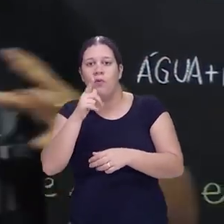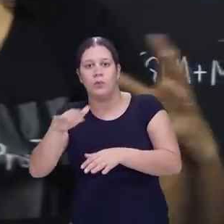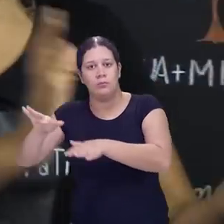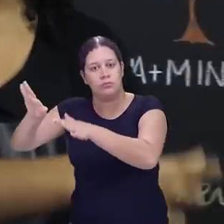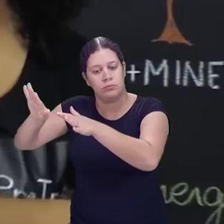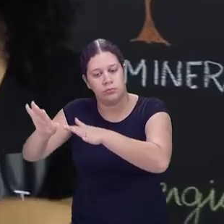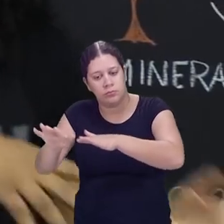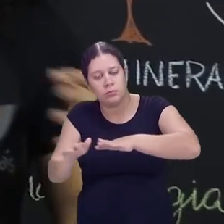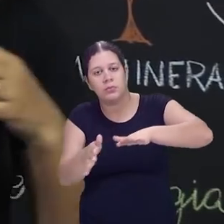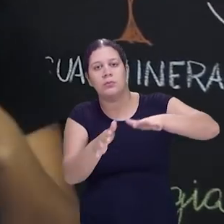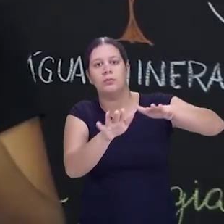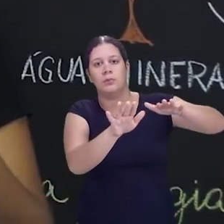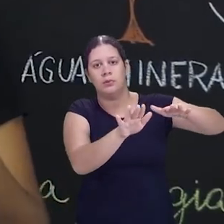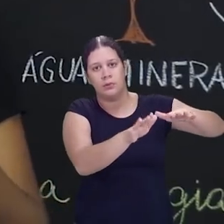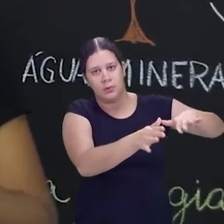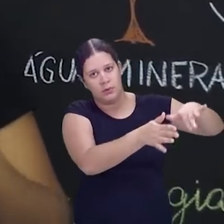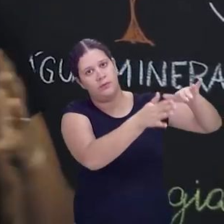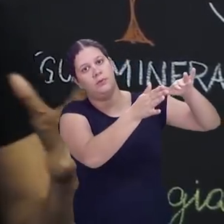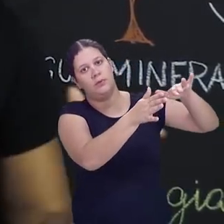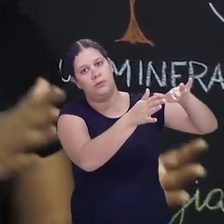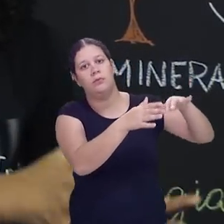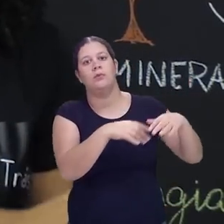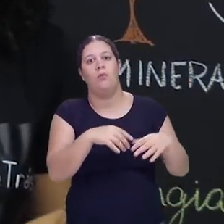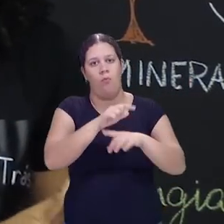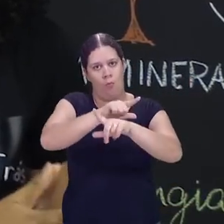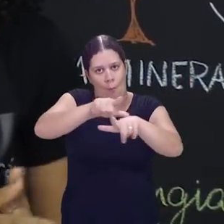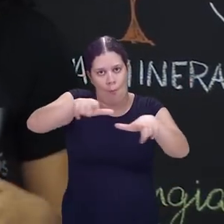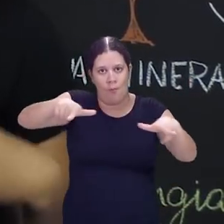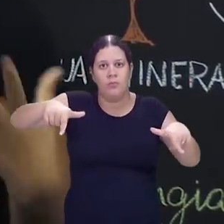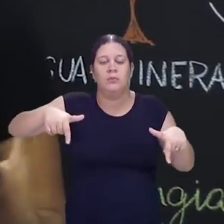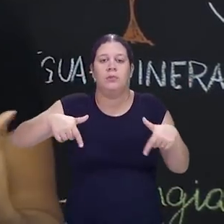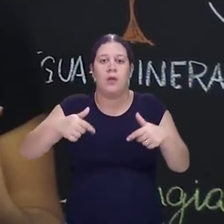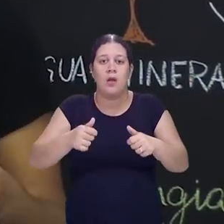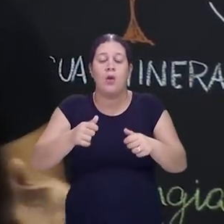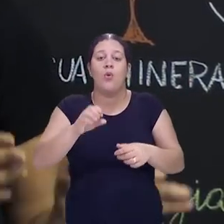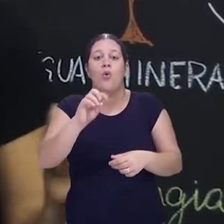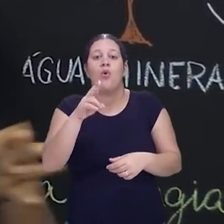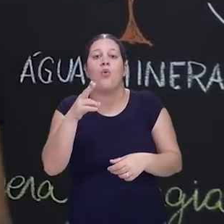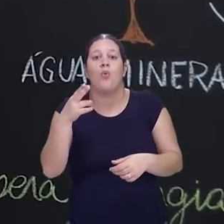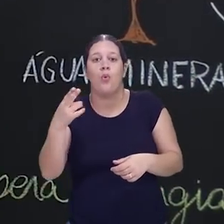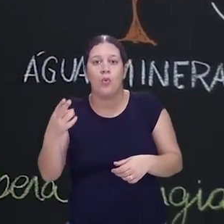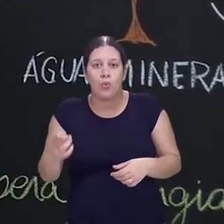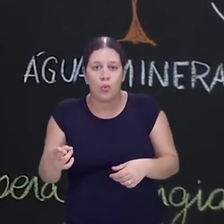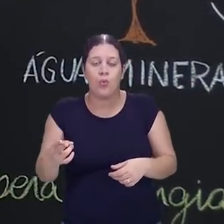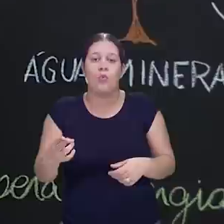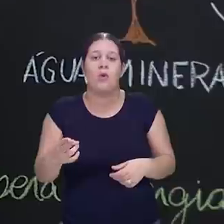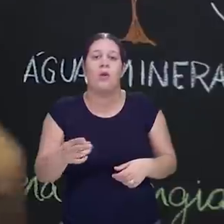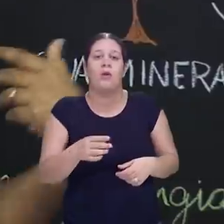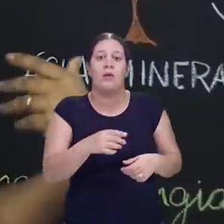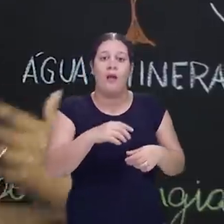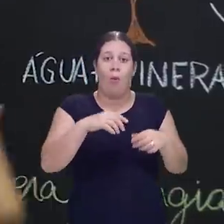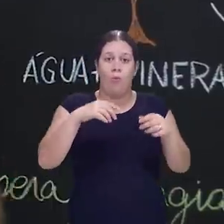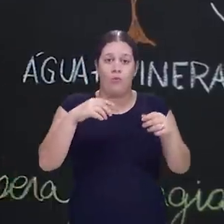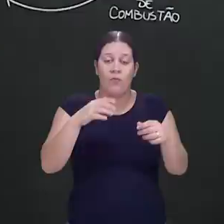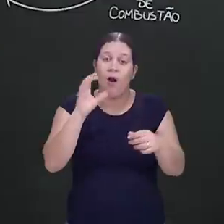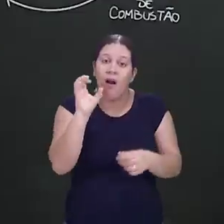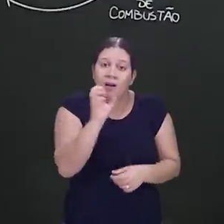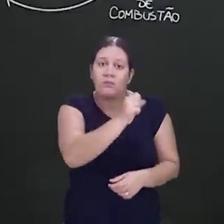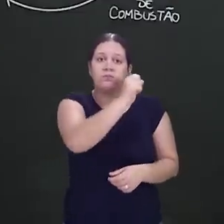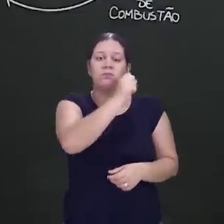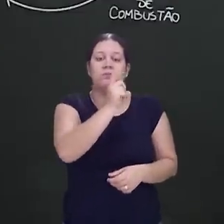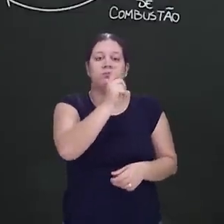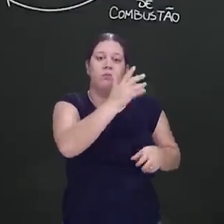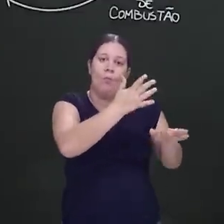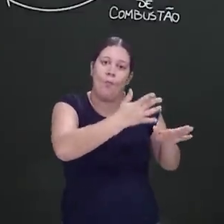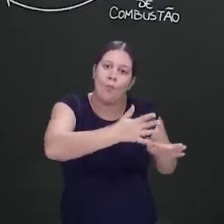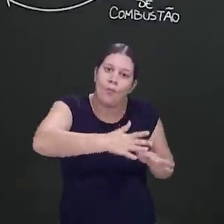A maré volta, move a turbina, esvazia o reservatório. Ou até mesmo usando as correntes marinhas, a velocidade dessas